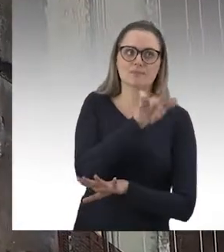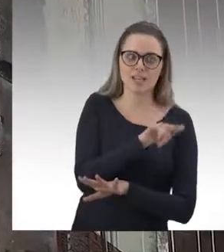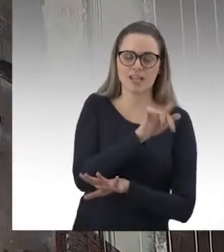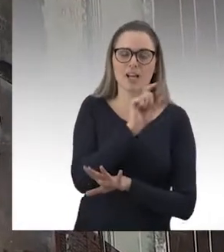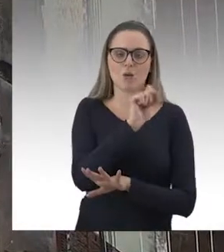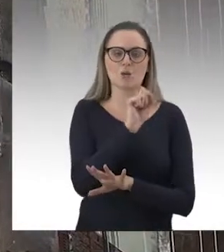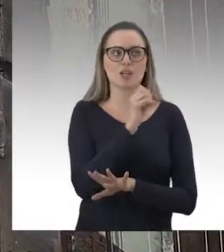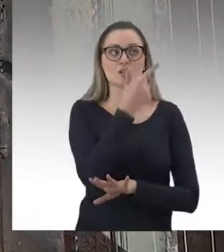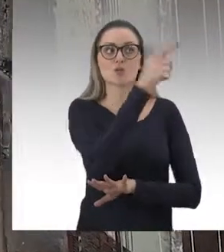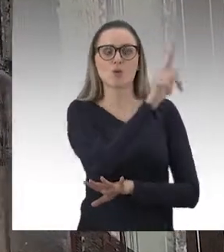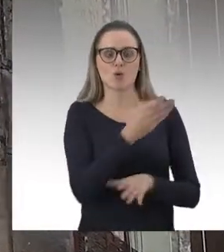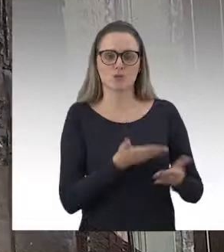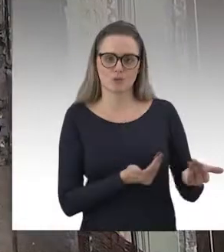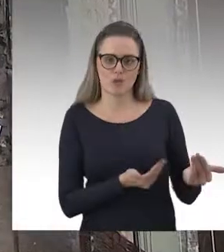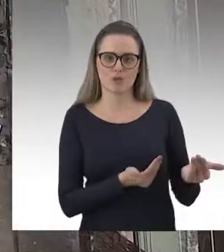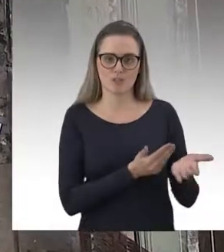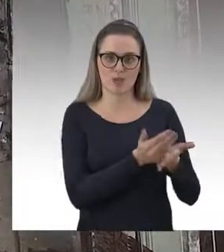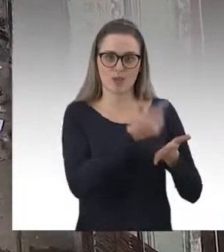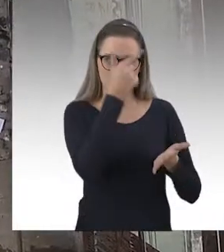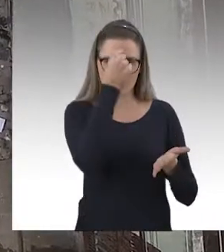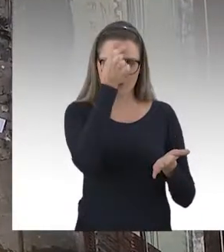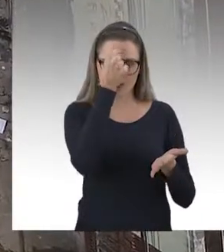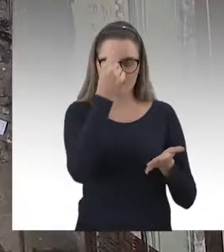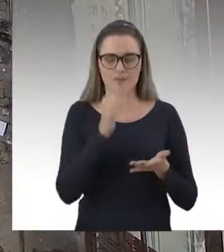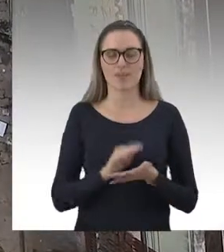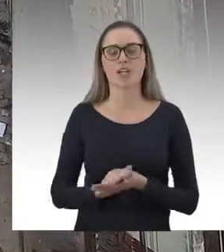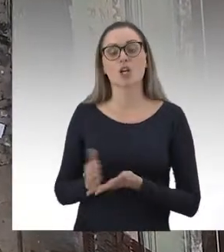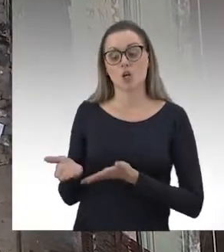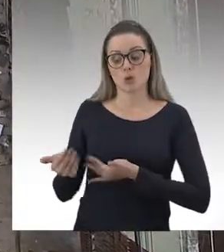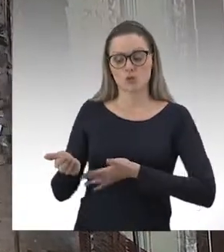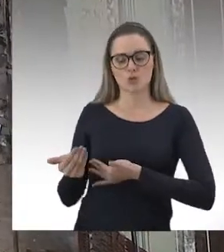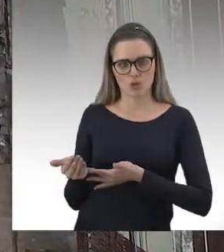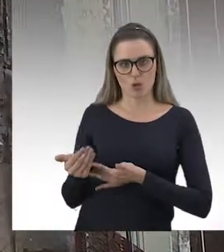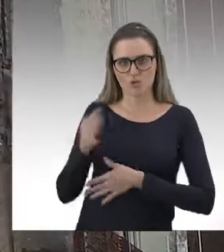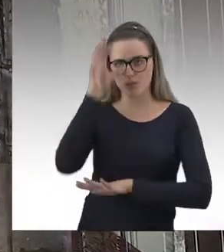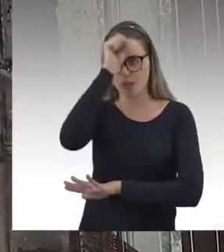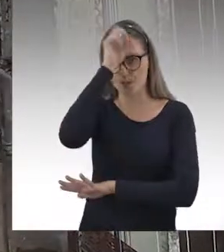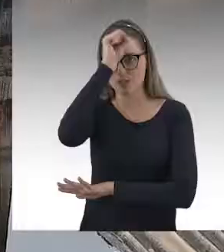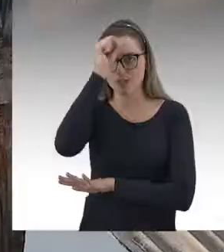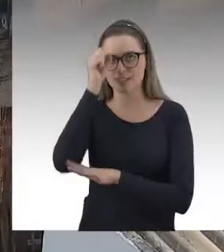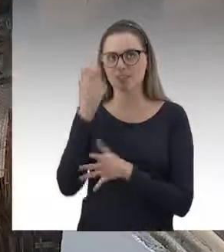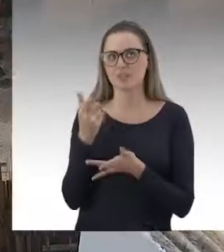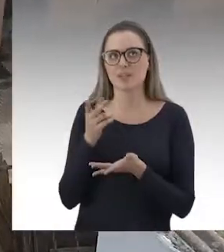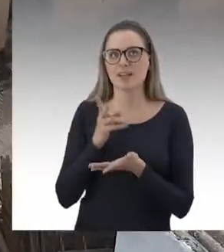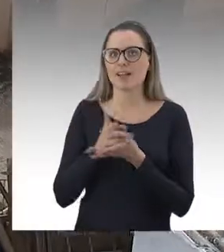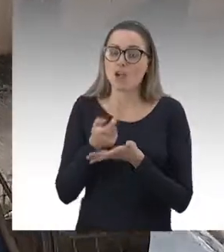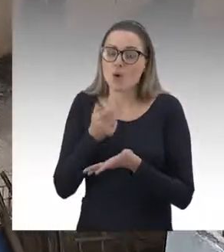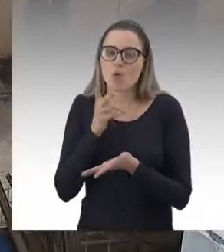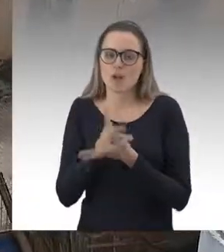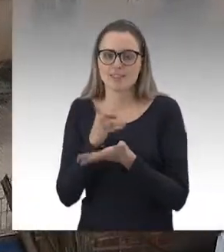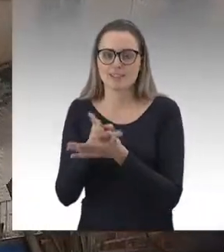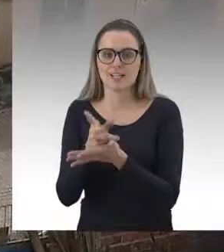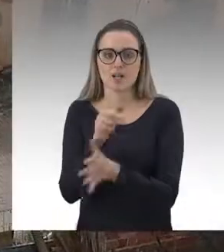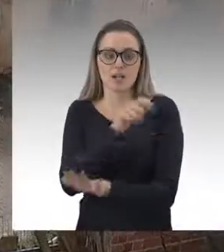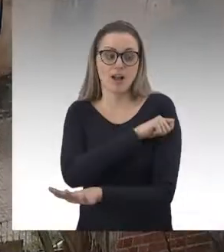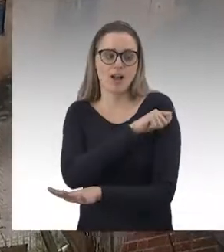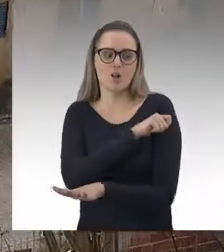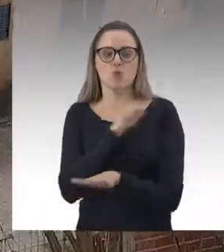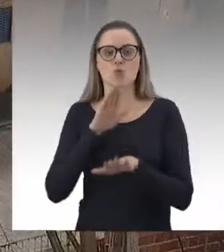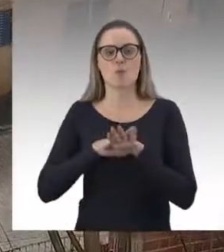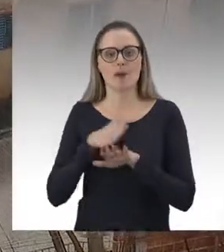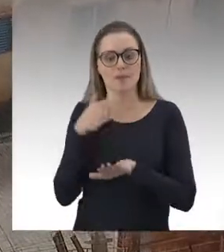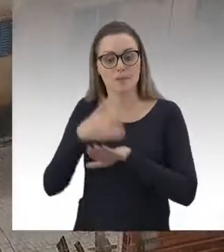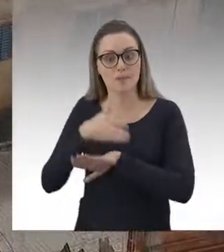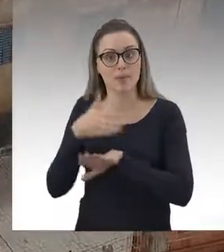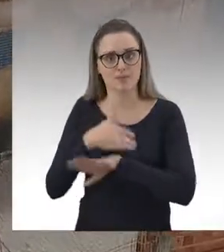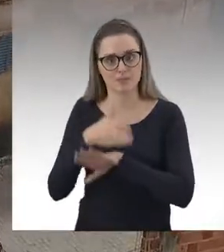dos outros jovens. Os jovens aprendizes costumam ser alunos mais frequentes nas salas de